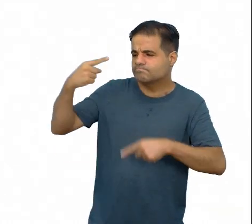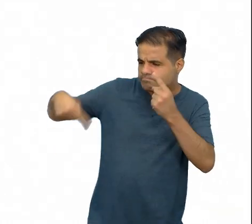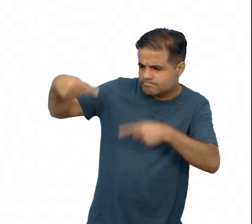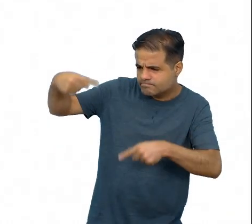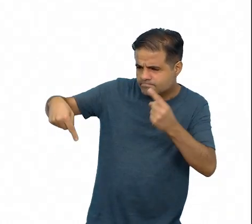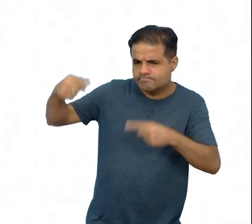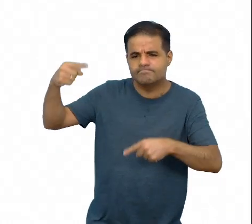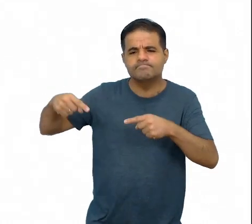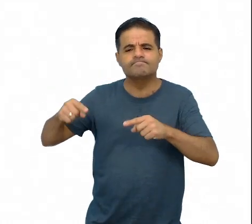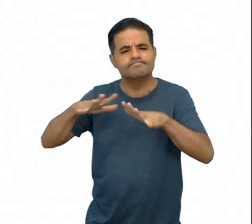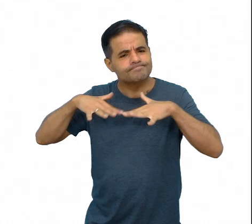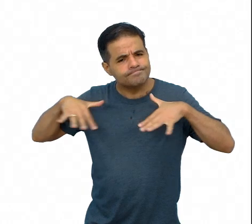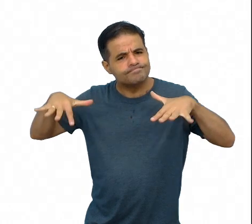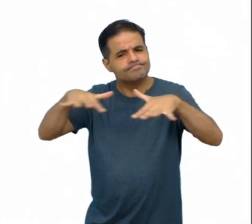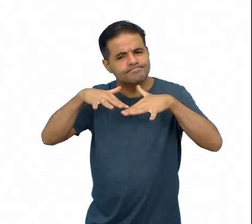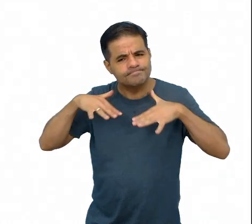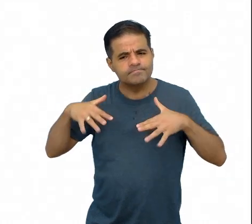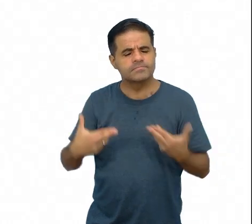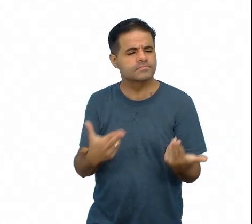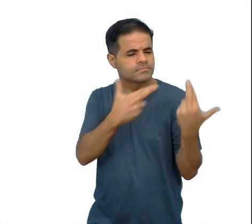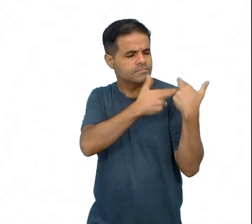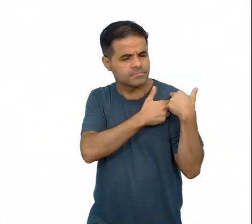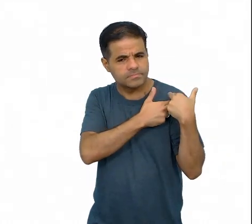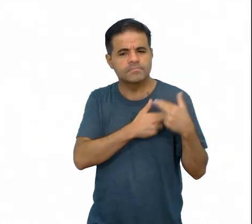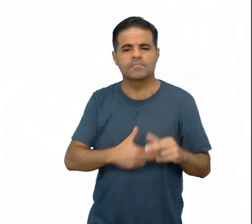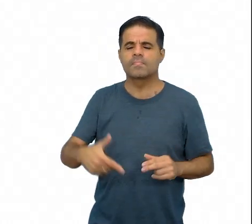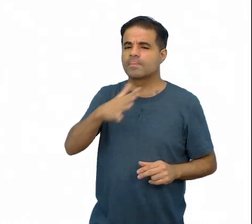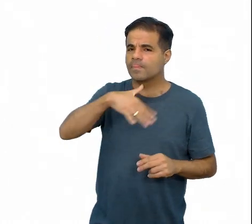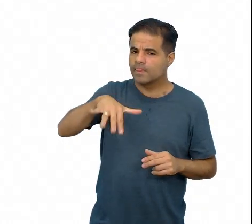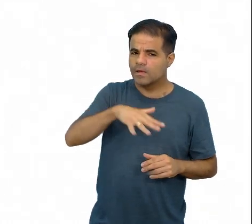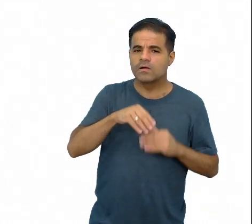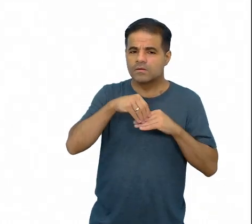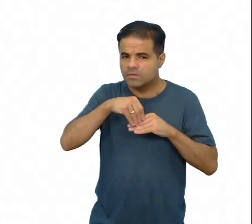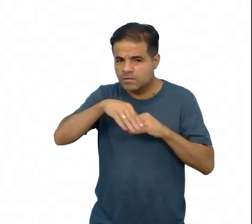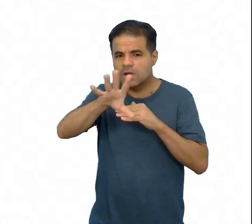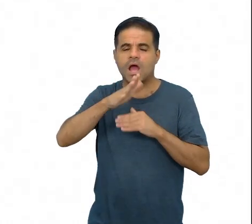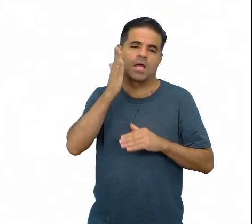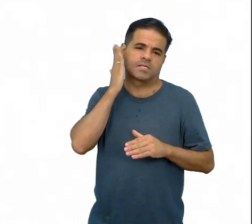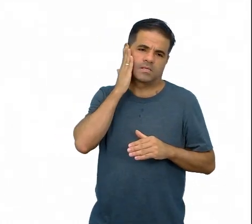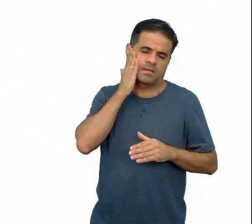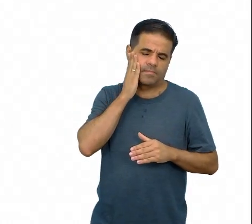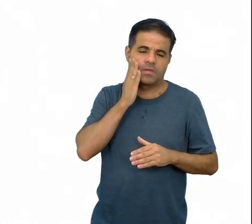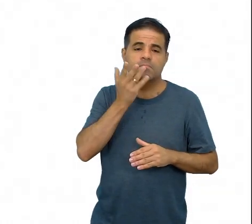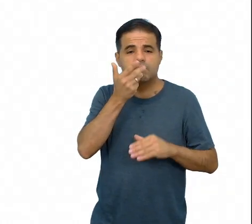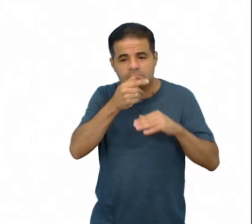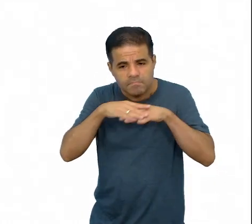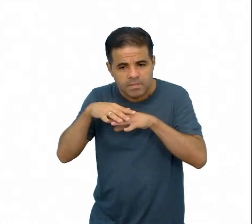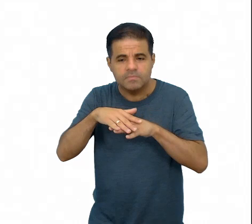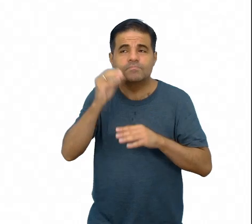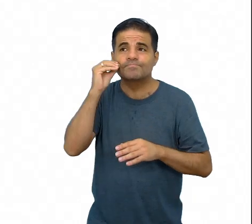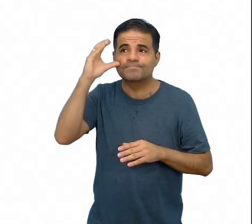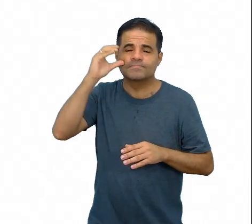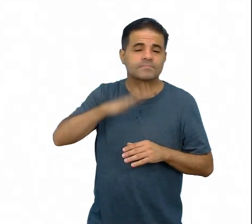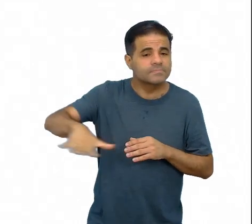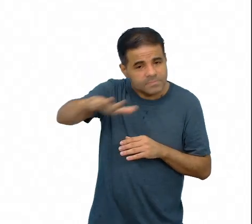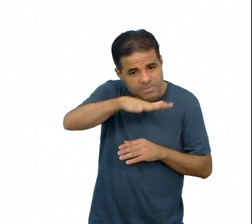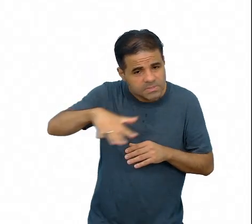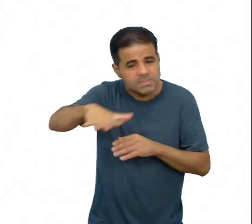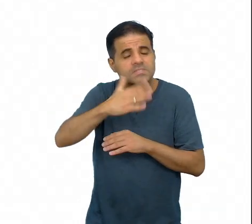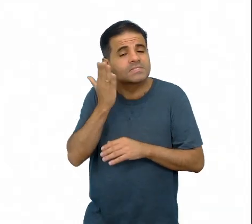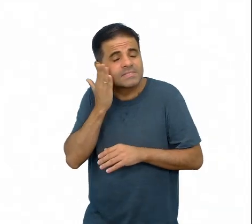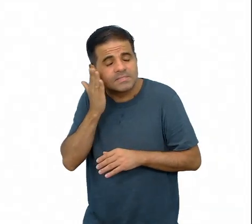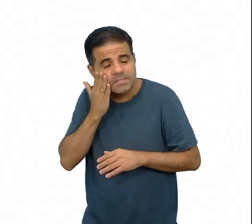discussão, mas é o papel nosso, né, da parte, né, do saber matemático, né, do conhecimento,